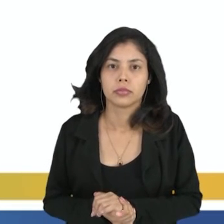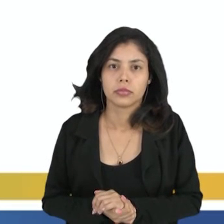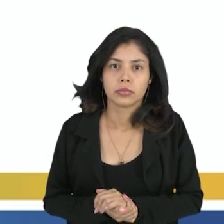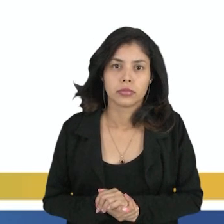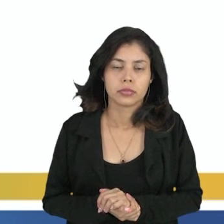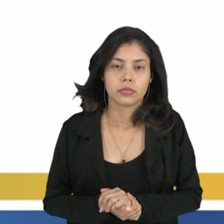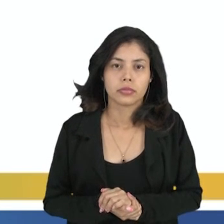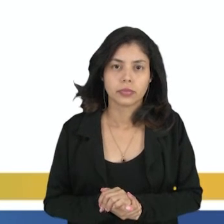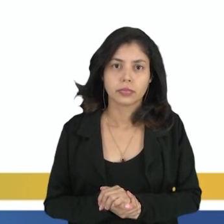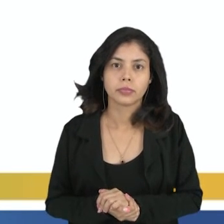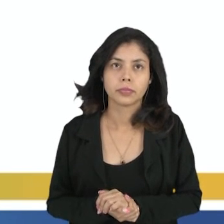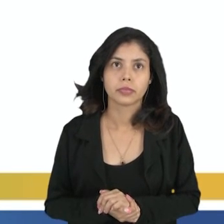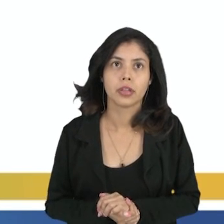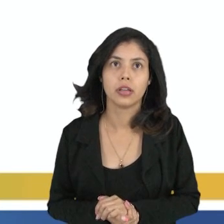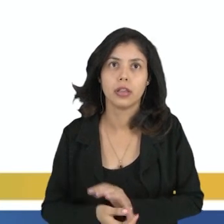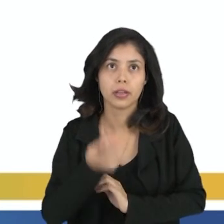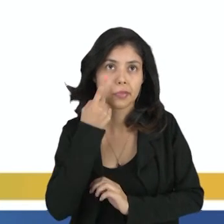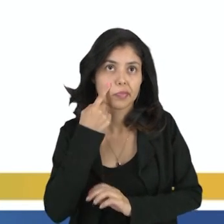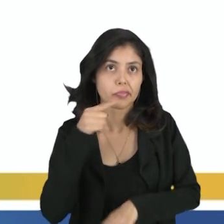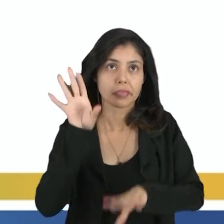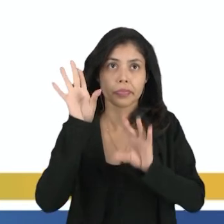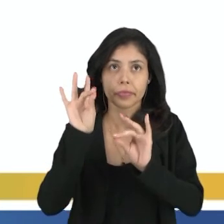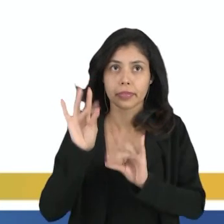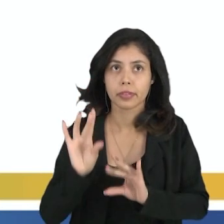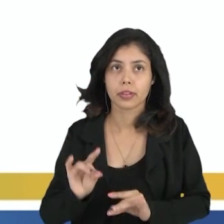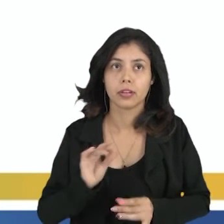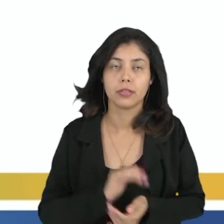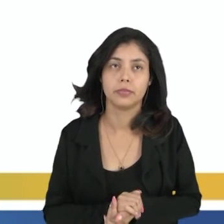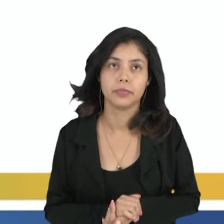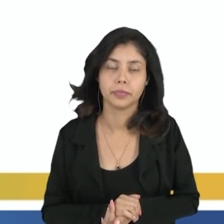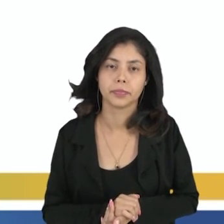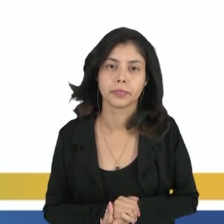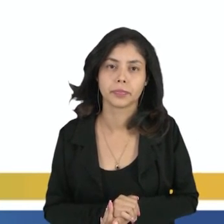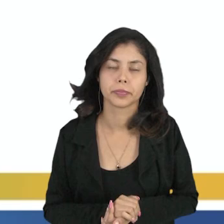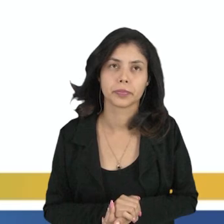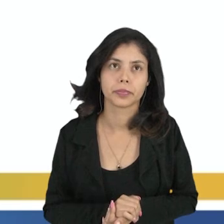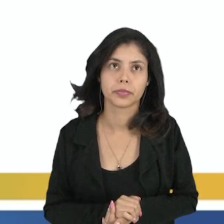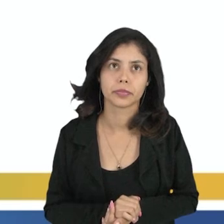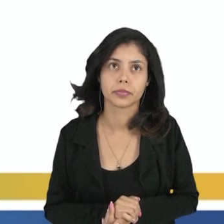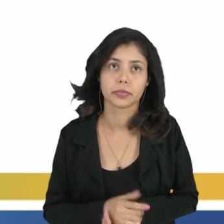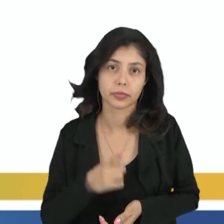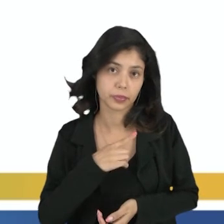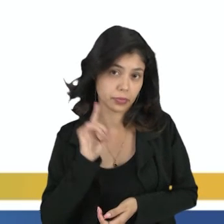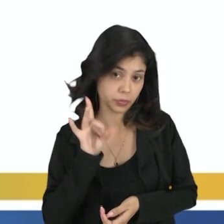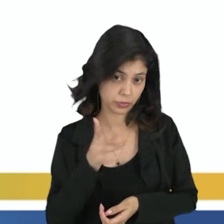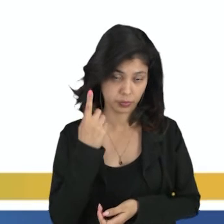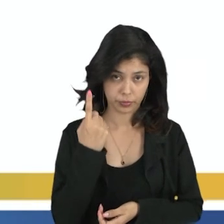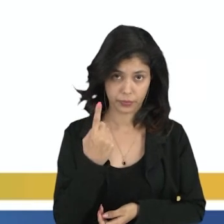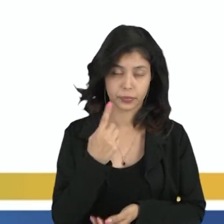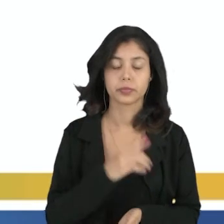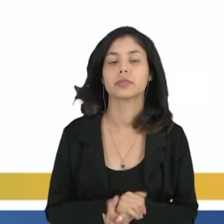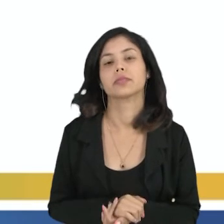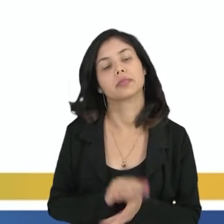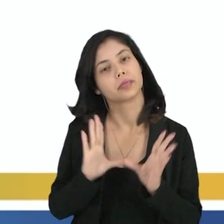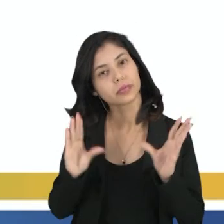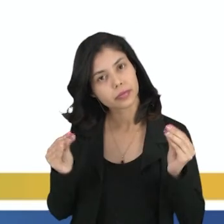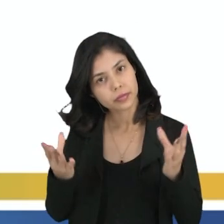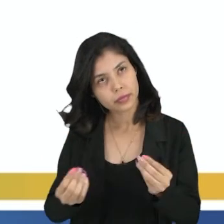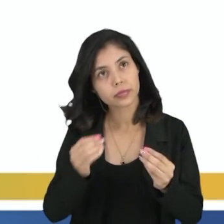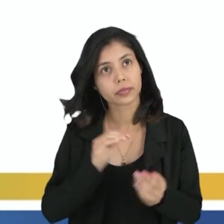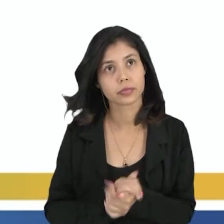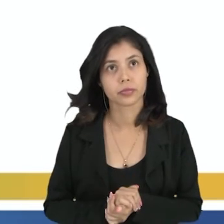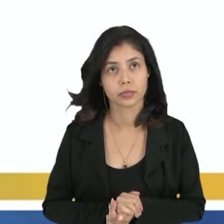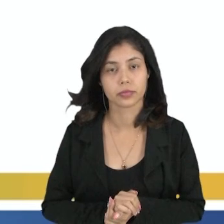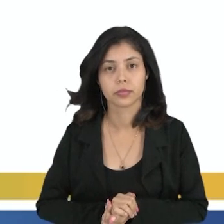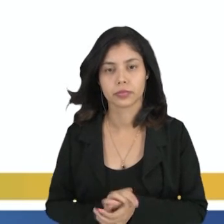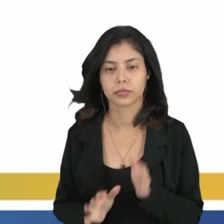é de decomposição. Então, vamos olhar cada uma delas aqui, ó. Lado do reagente, temos apenas uma substância.